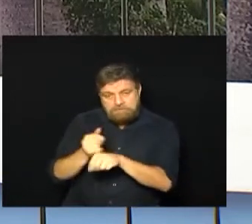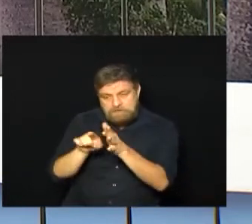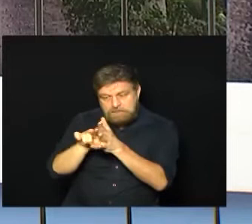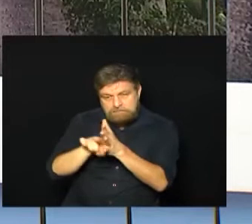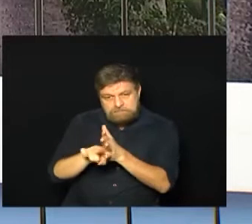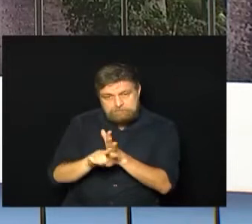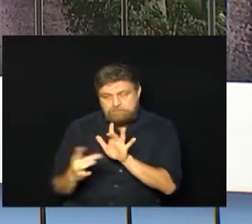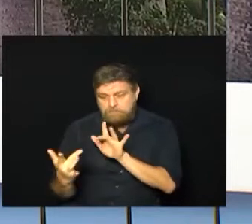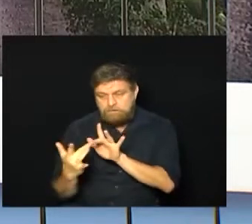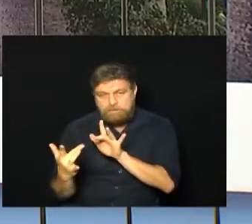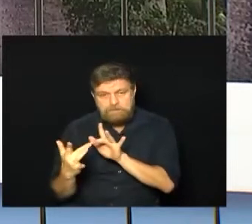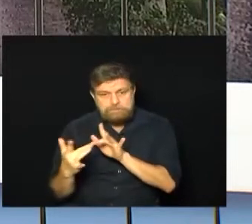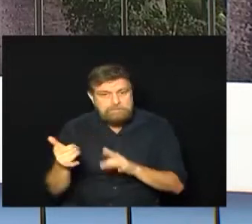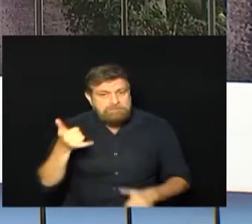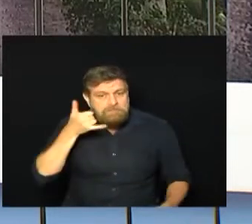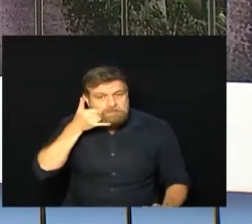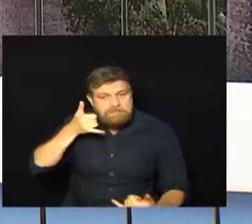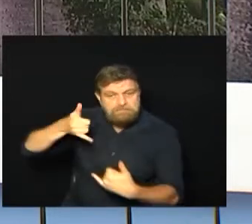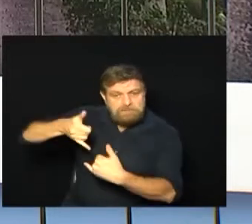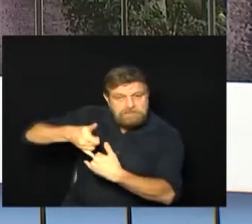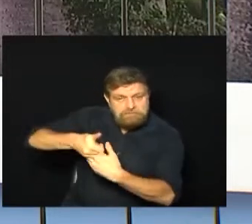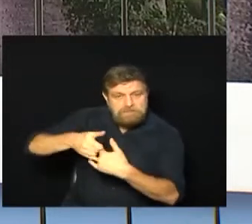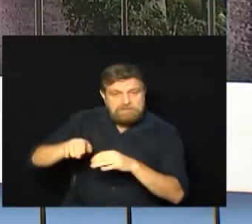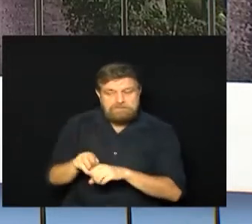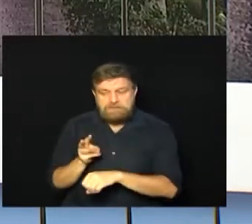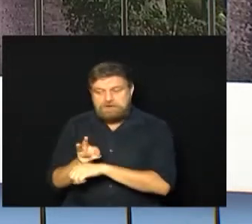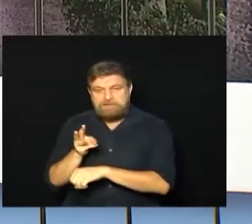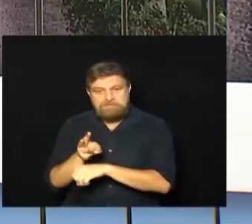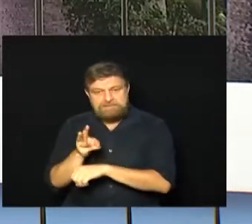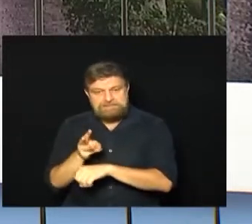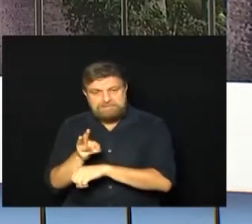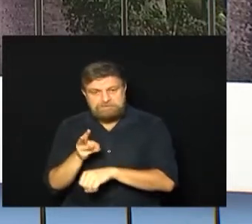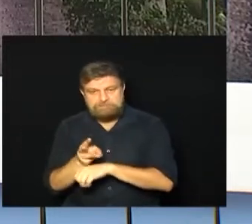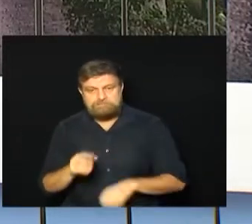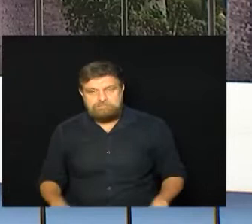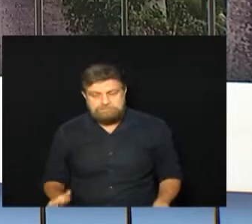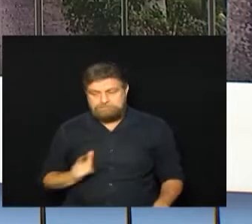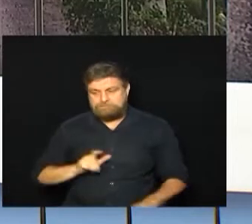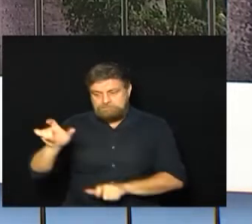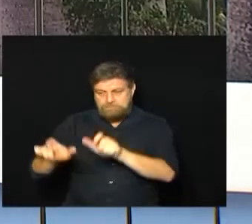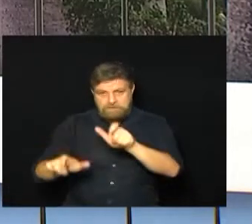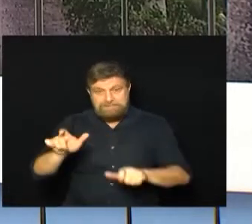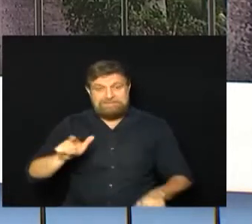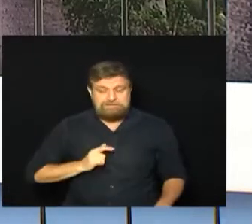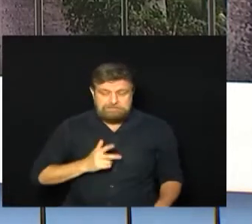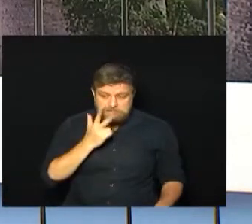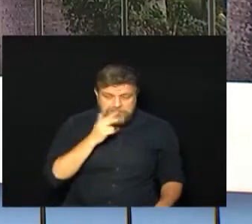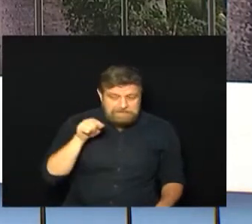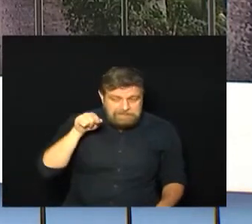contato com as pessoas por meio do telefone, por meio de mensagem aí de celular, com pessoas que tiveram suspeita